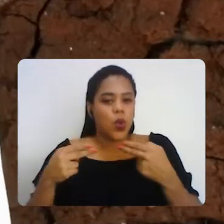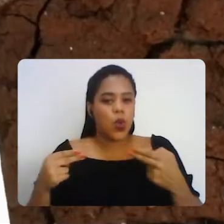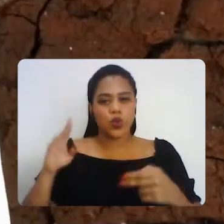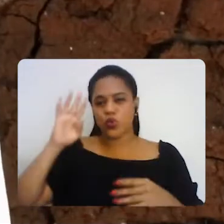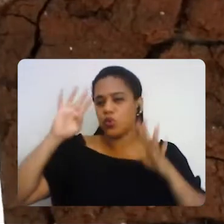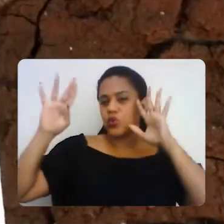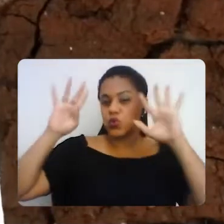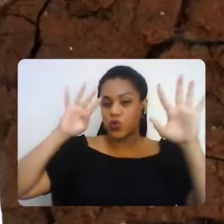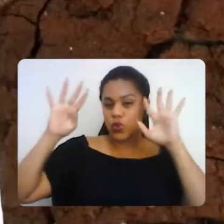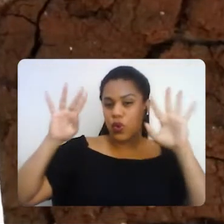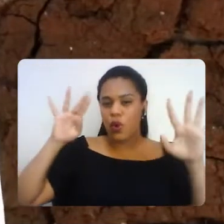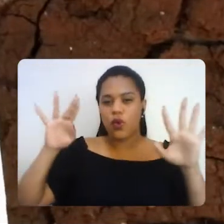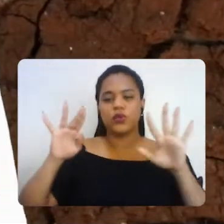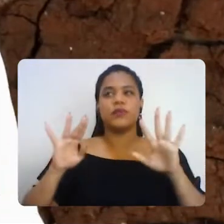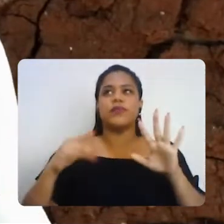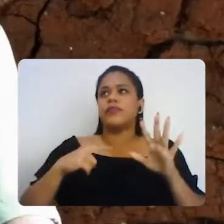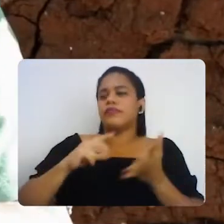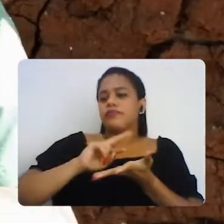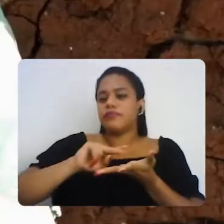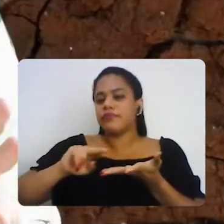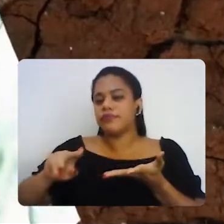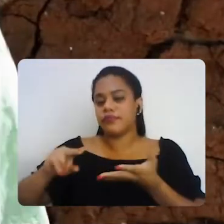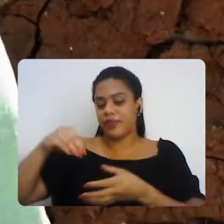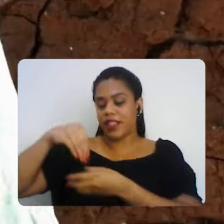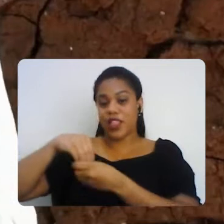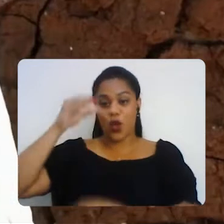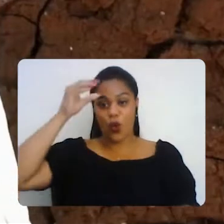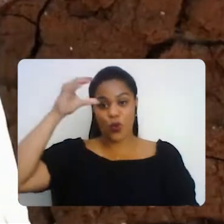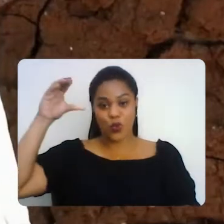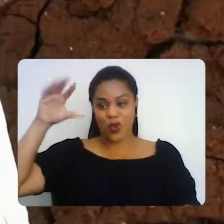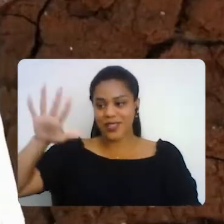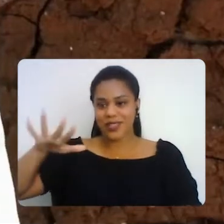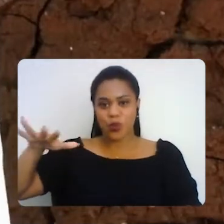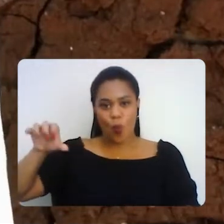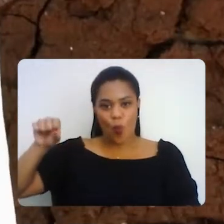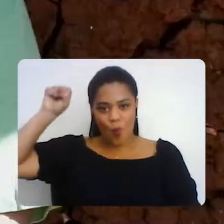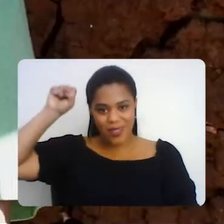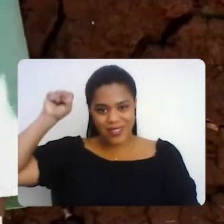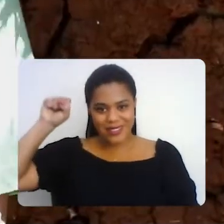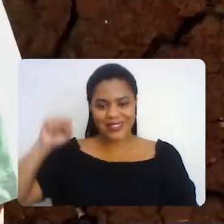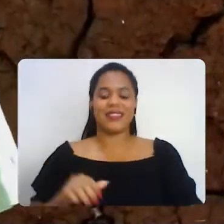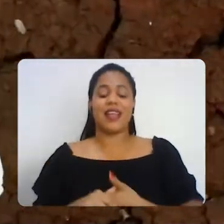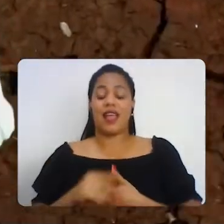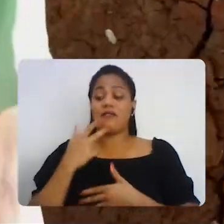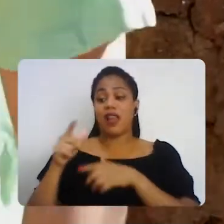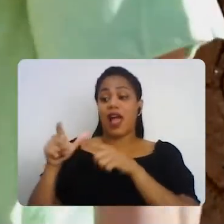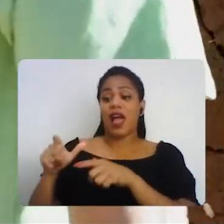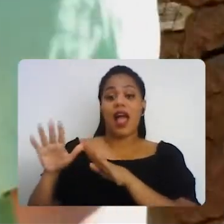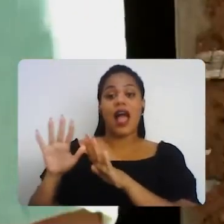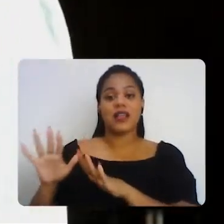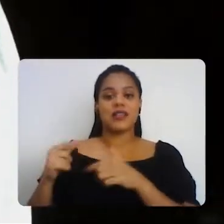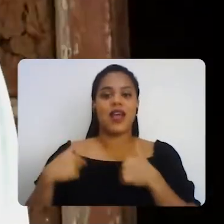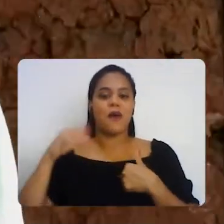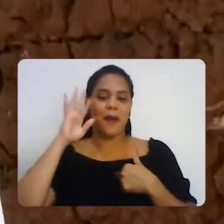pensa, através dos sonhos dele, através desse imaginário que impregna toda a cultura sertaneja. Então é do ambiente